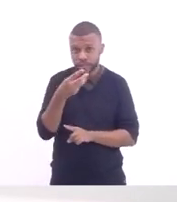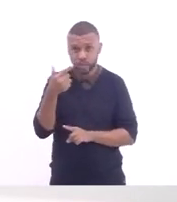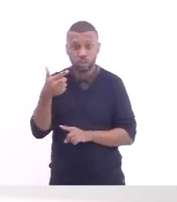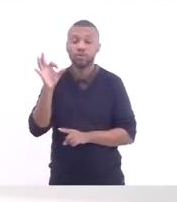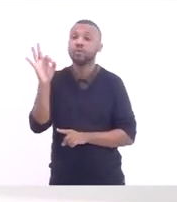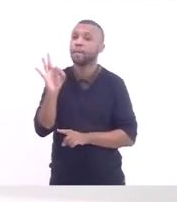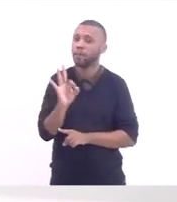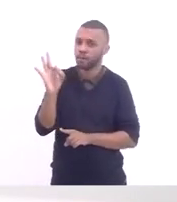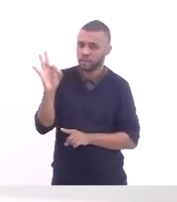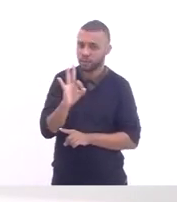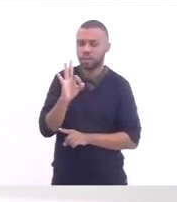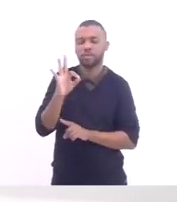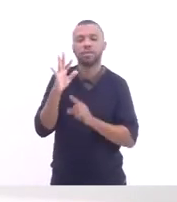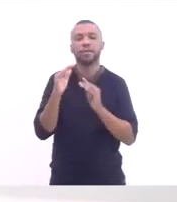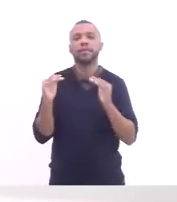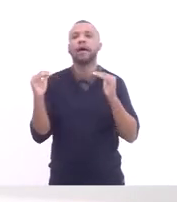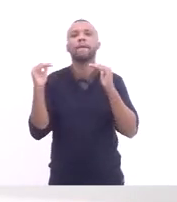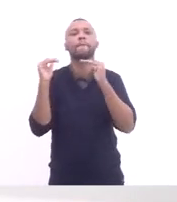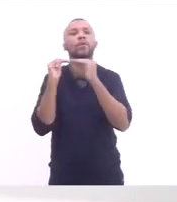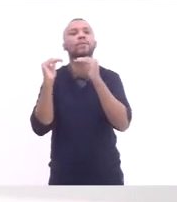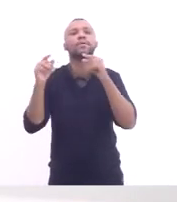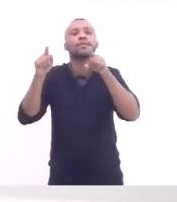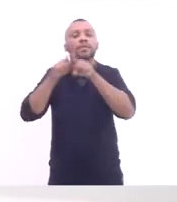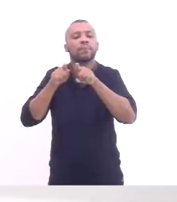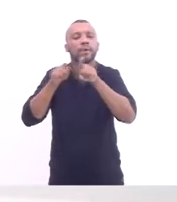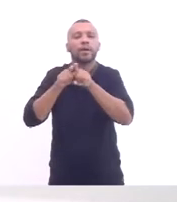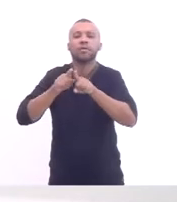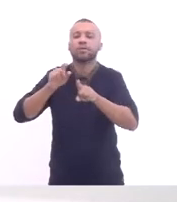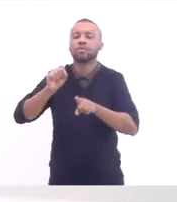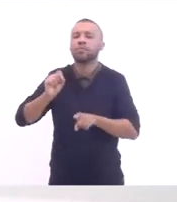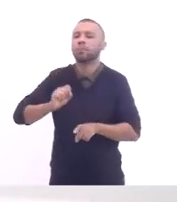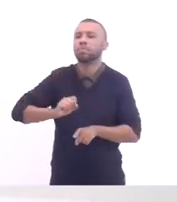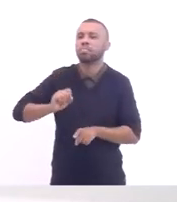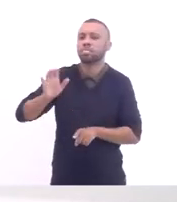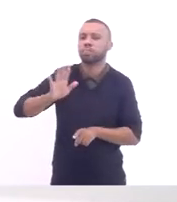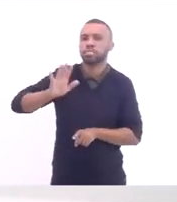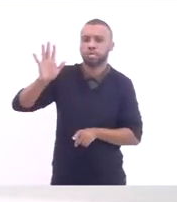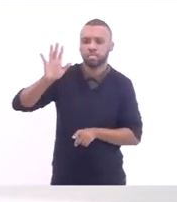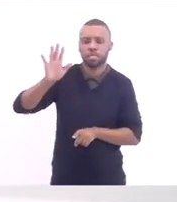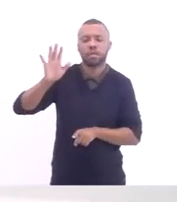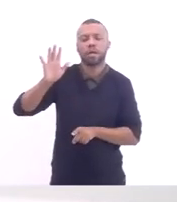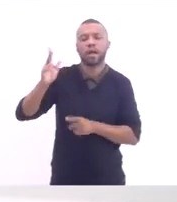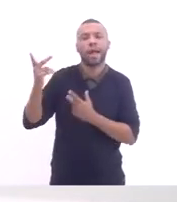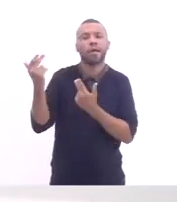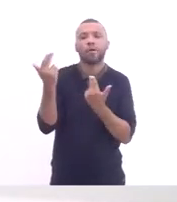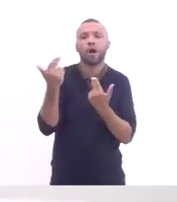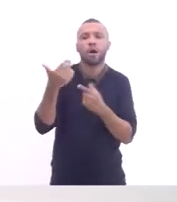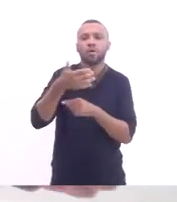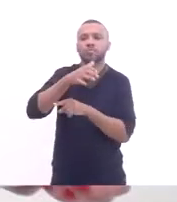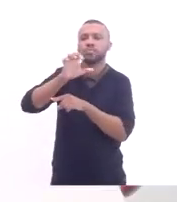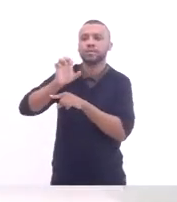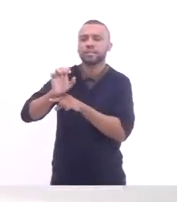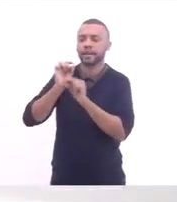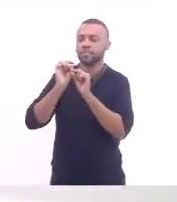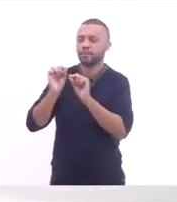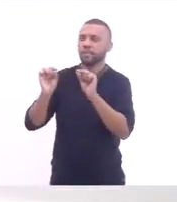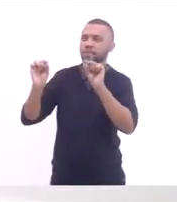51,32%, se aproximando também do crescimento de outros estados.